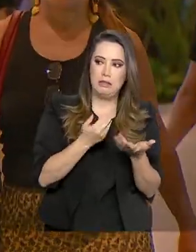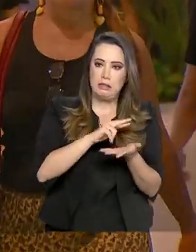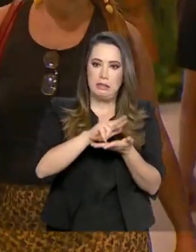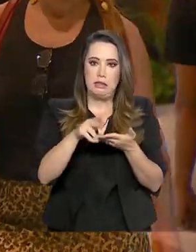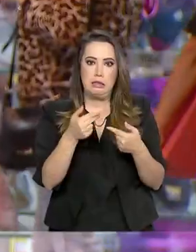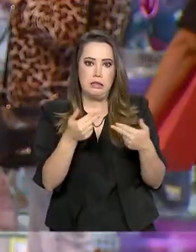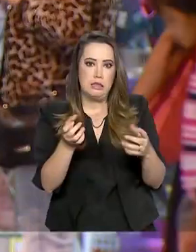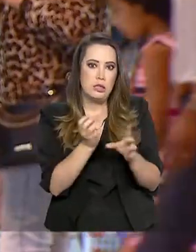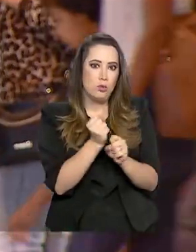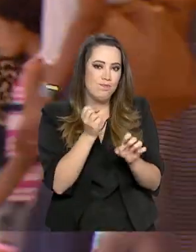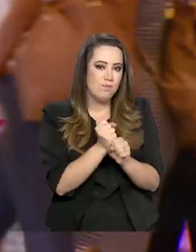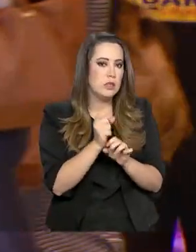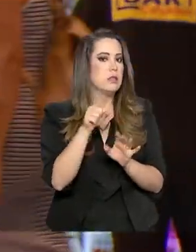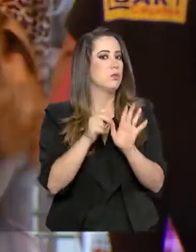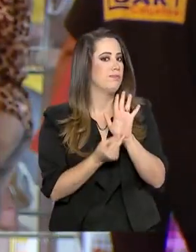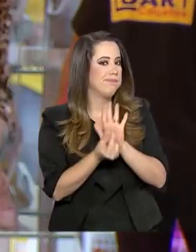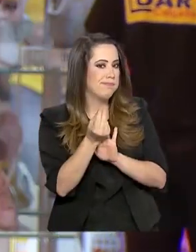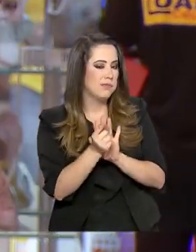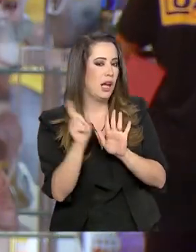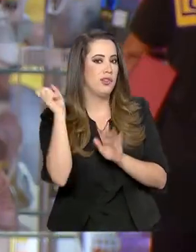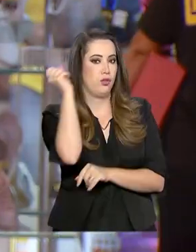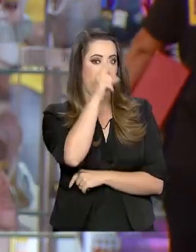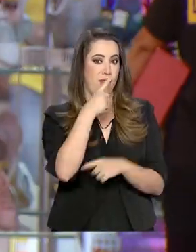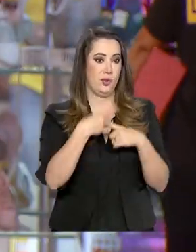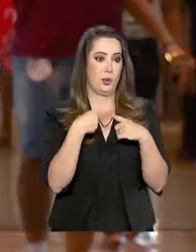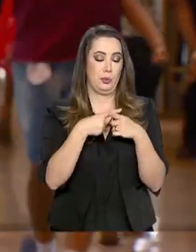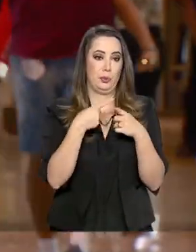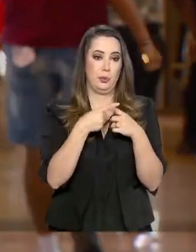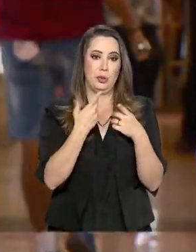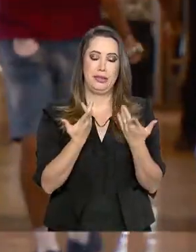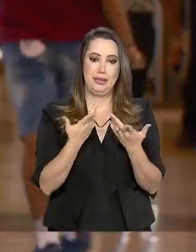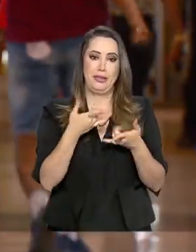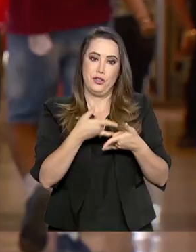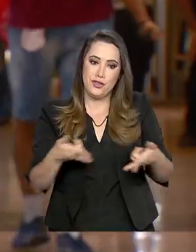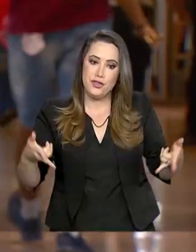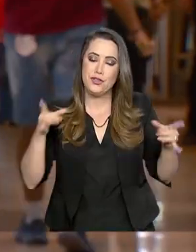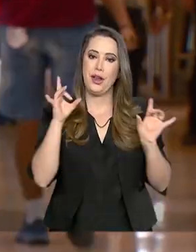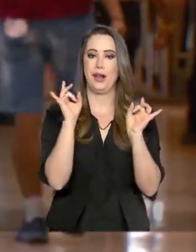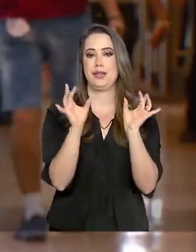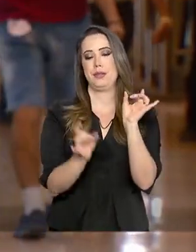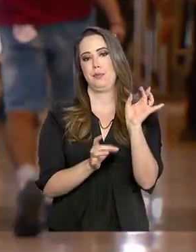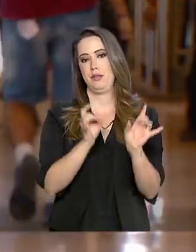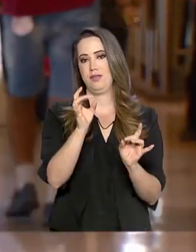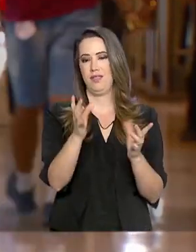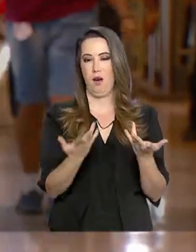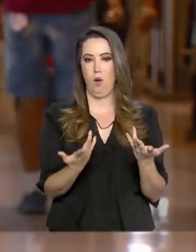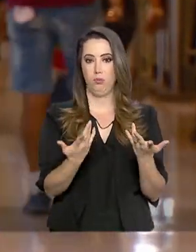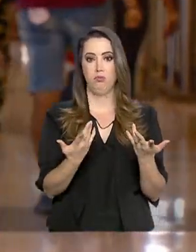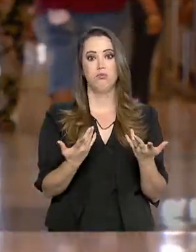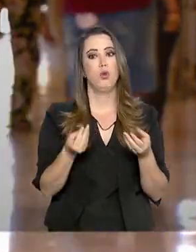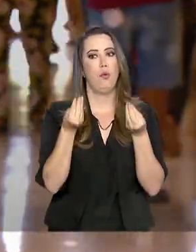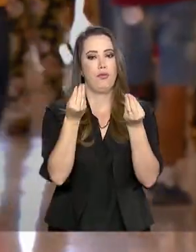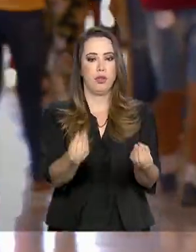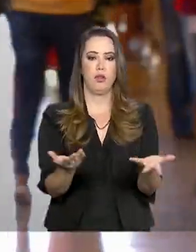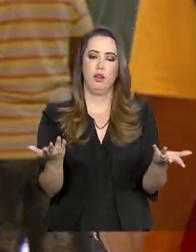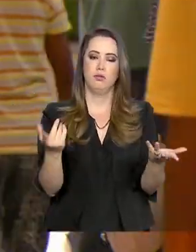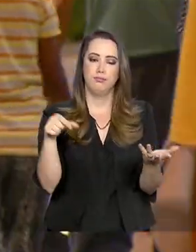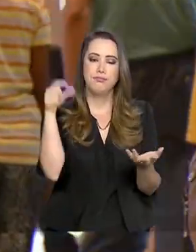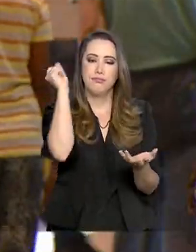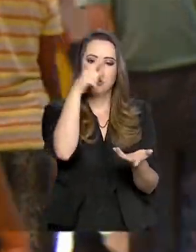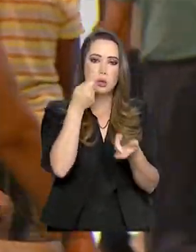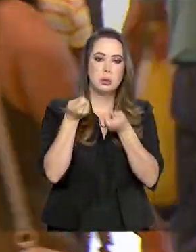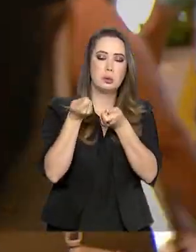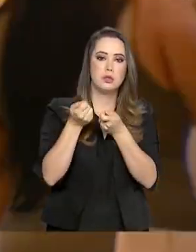é tarefa fácil, ainda mais quando se tem um limite de crédito disponível, como é o caso do cheque especial. Nesse caso,